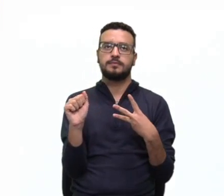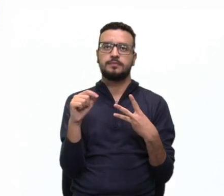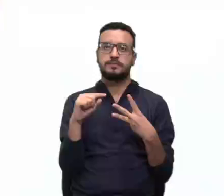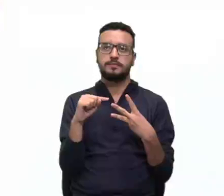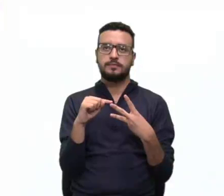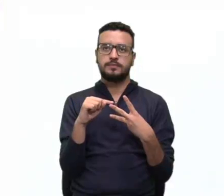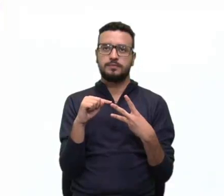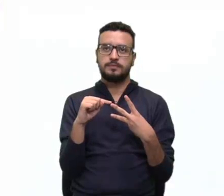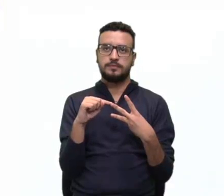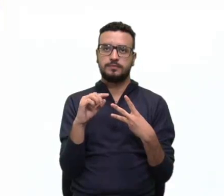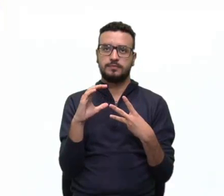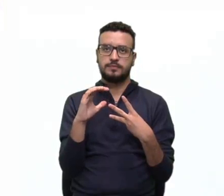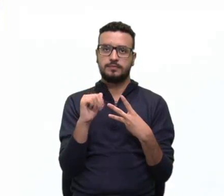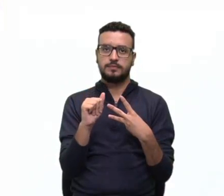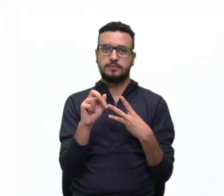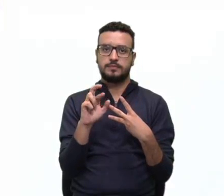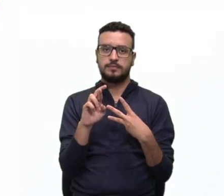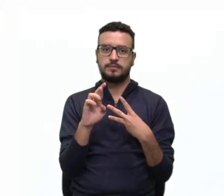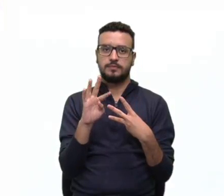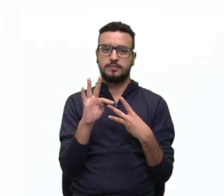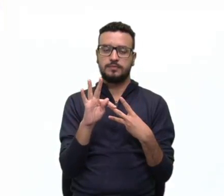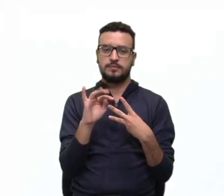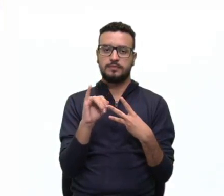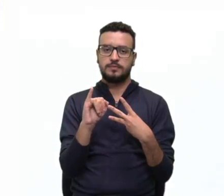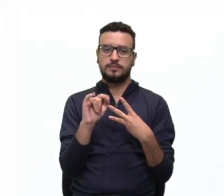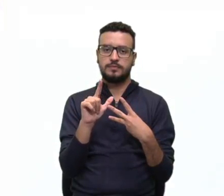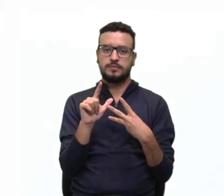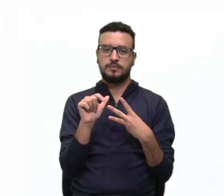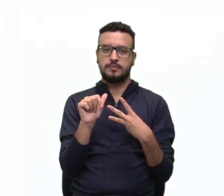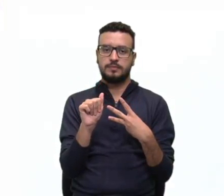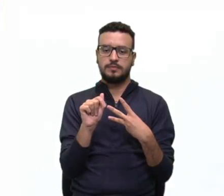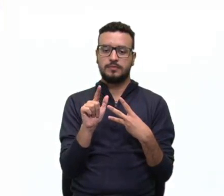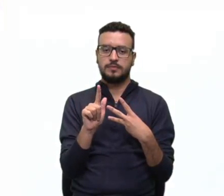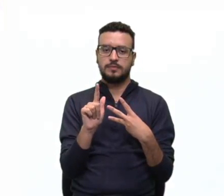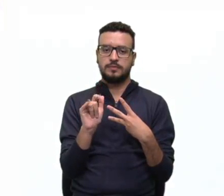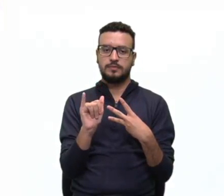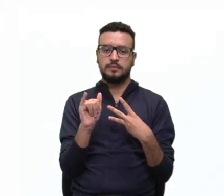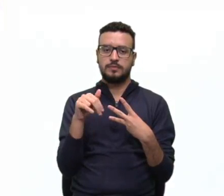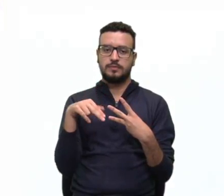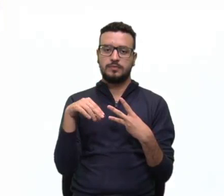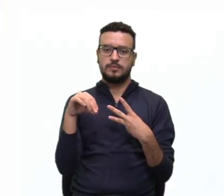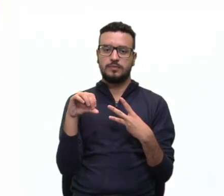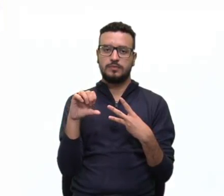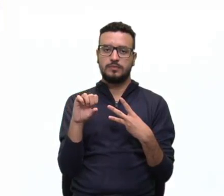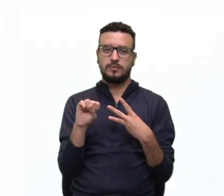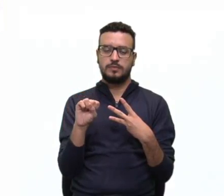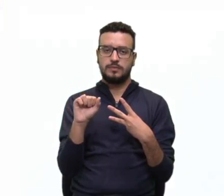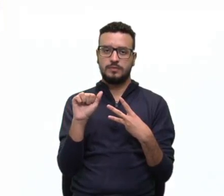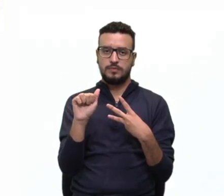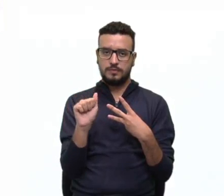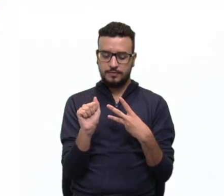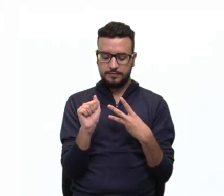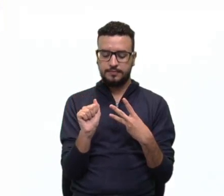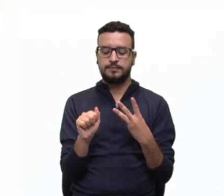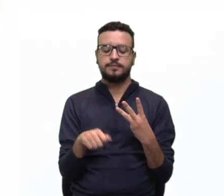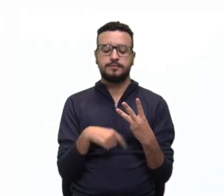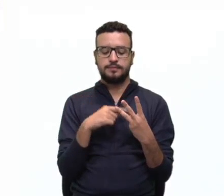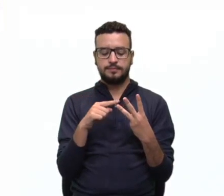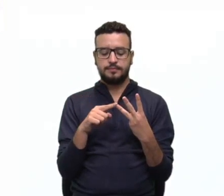tá? Cartilaginosa ou anfiartrose, de novo, conheça como